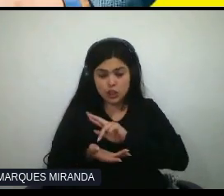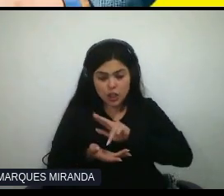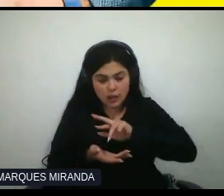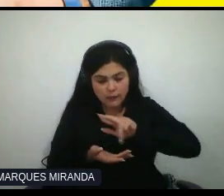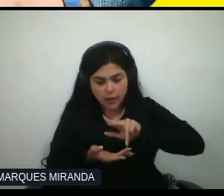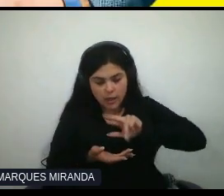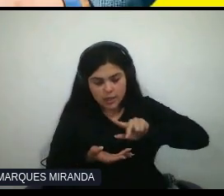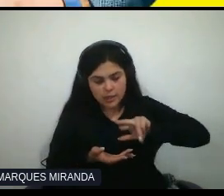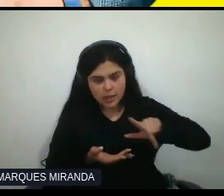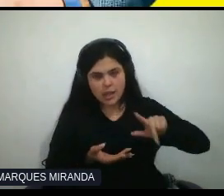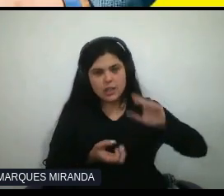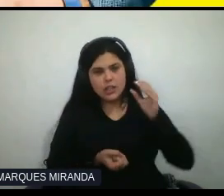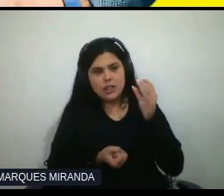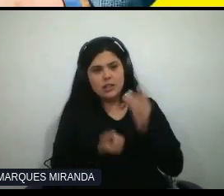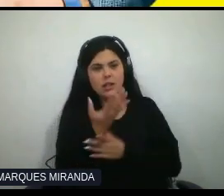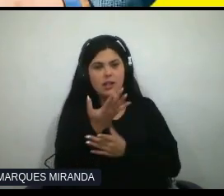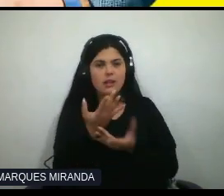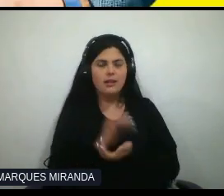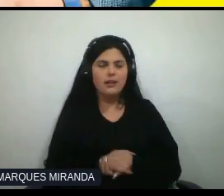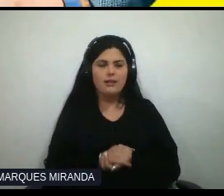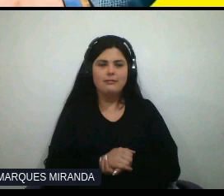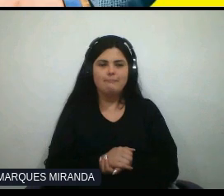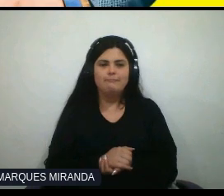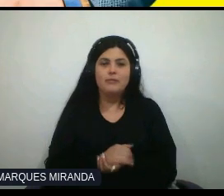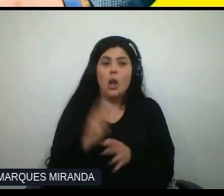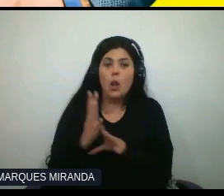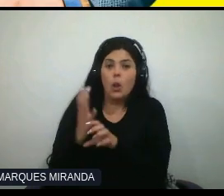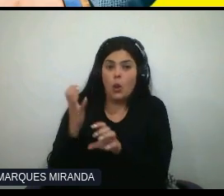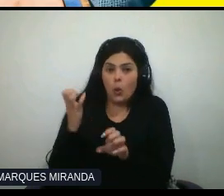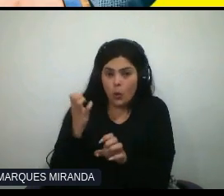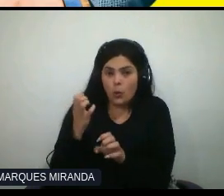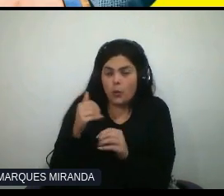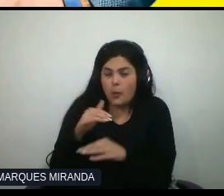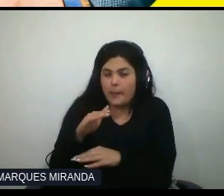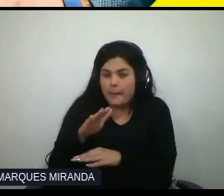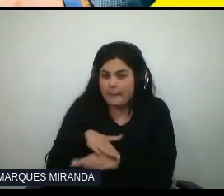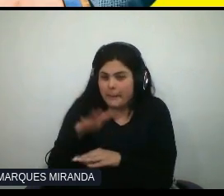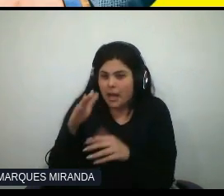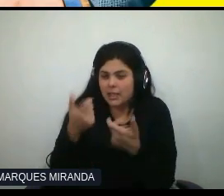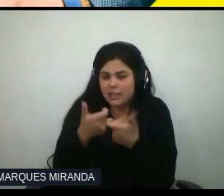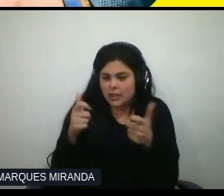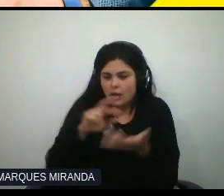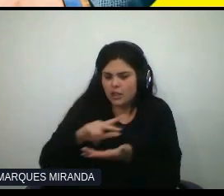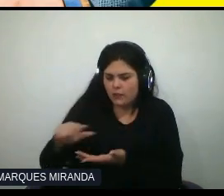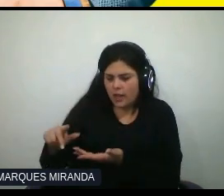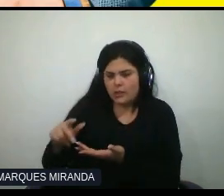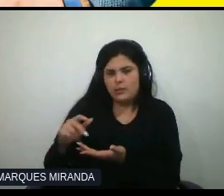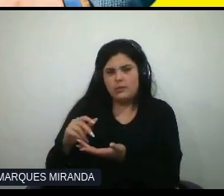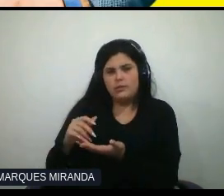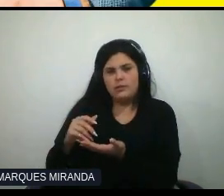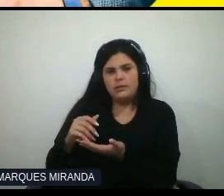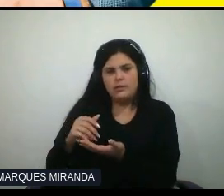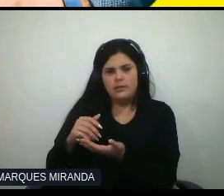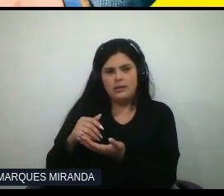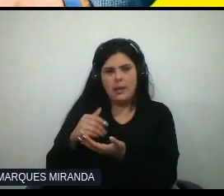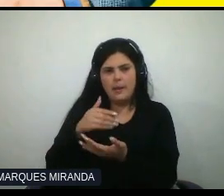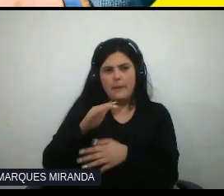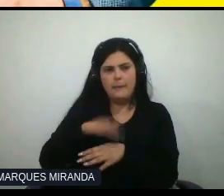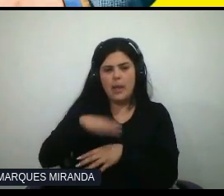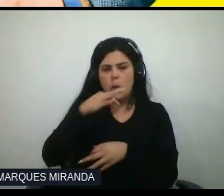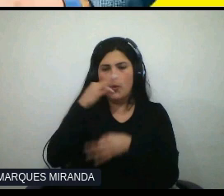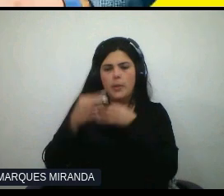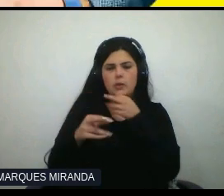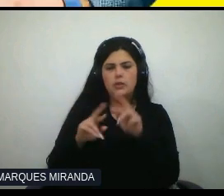Diversidade gera receita. Quanto mais, um ambiente mais diverso, mais opiniões diferentes a